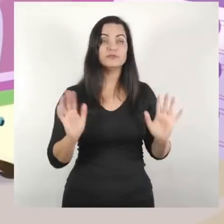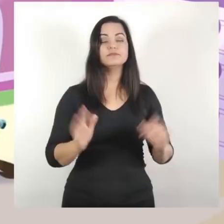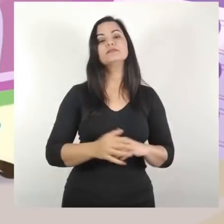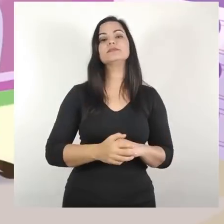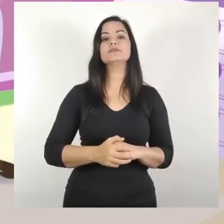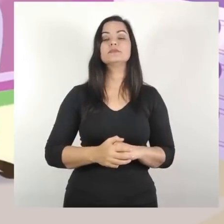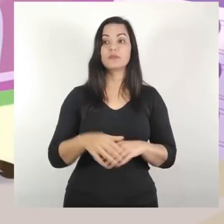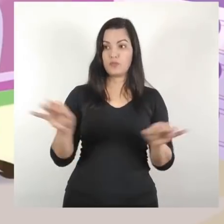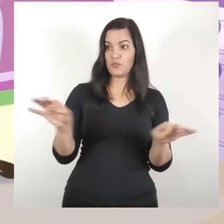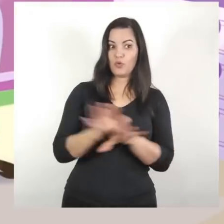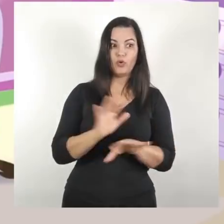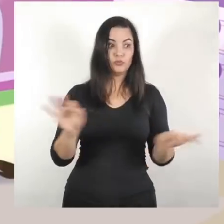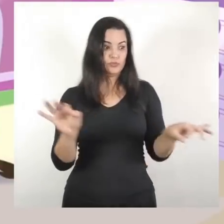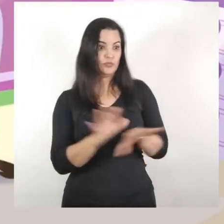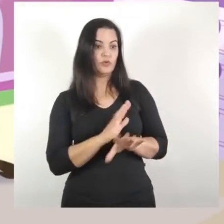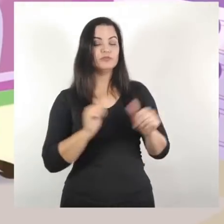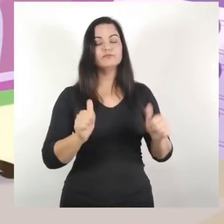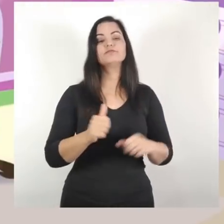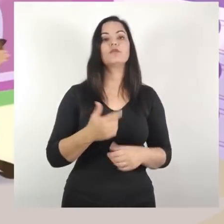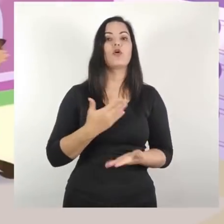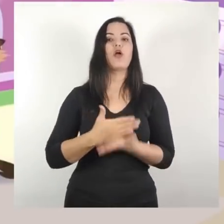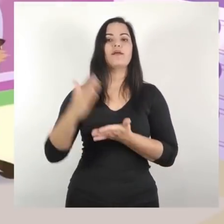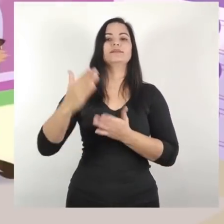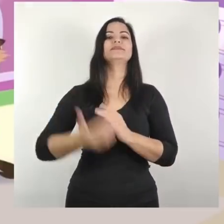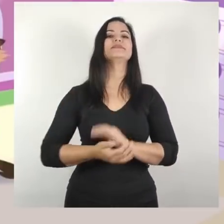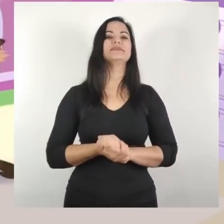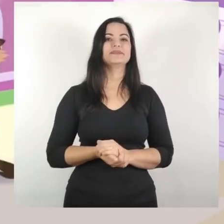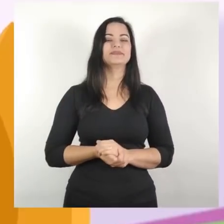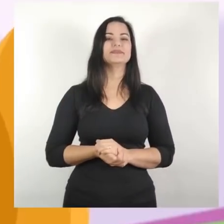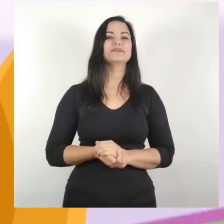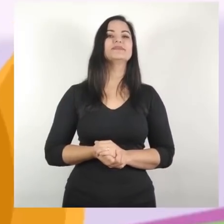Prontos? Cláudio e Júpiter, ataque!